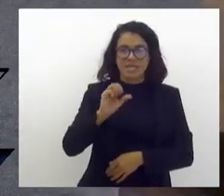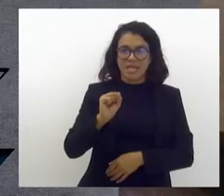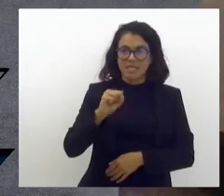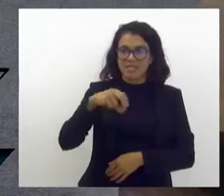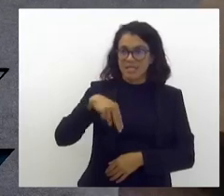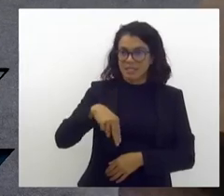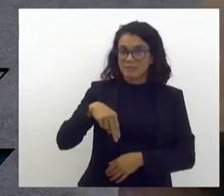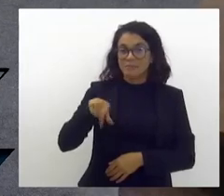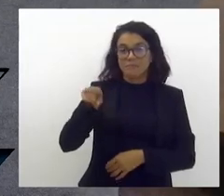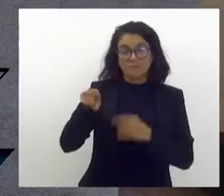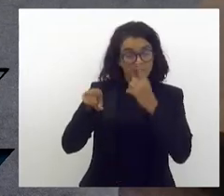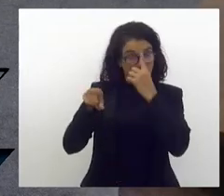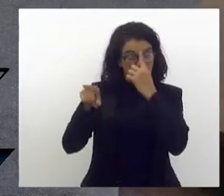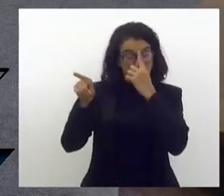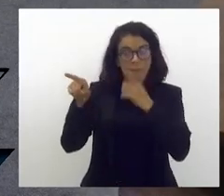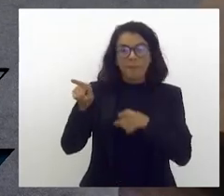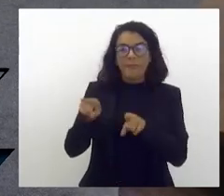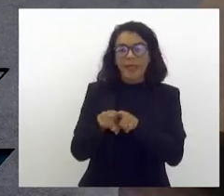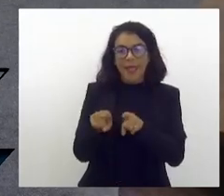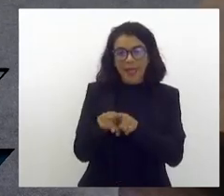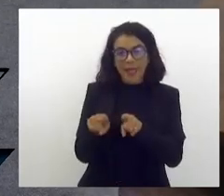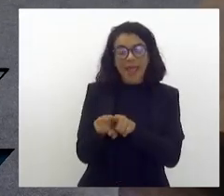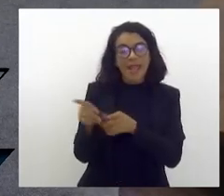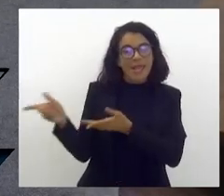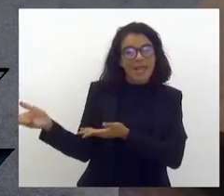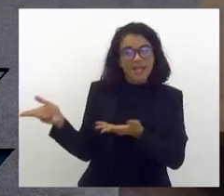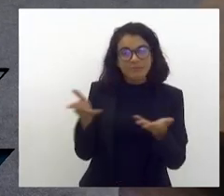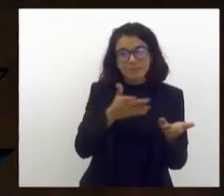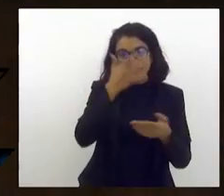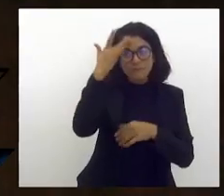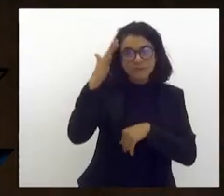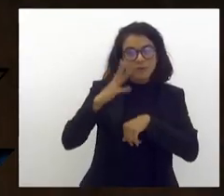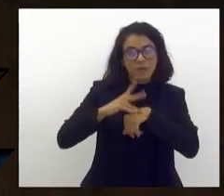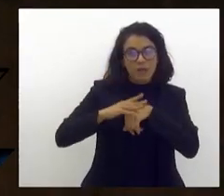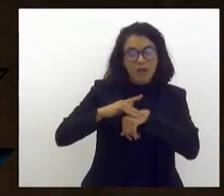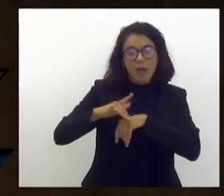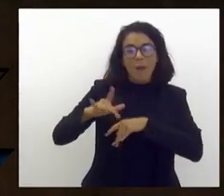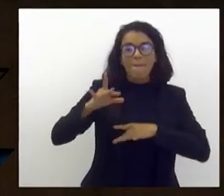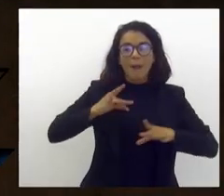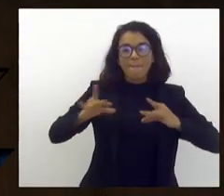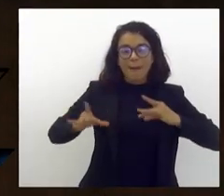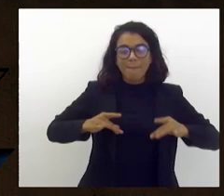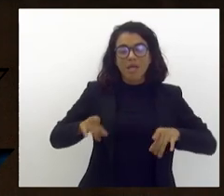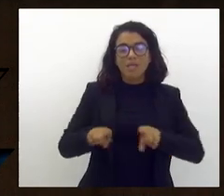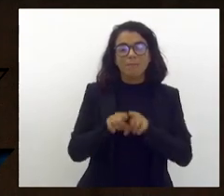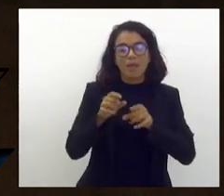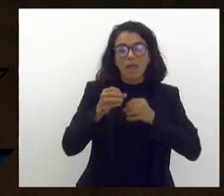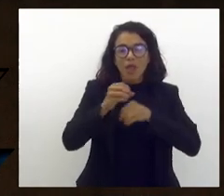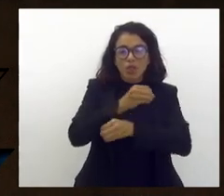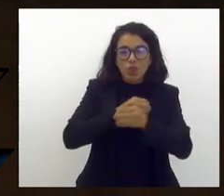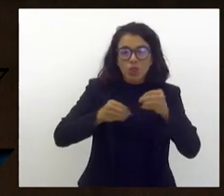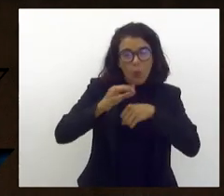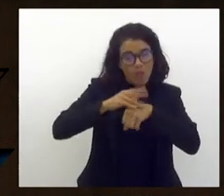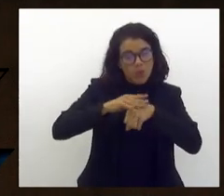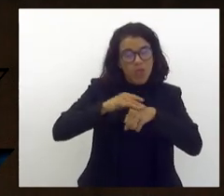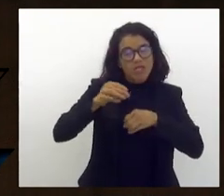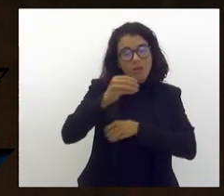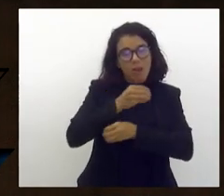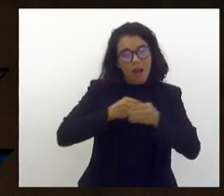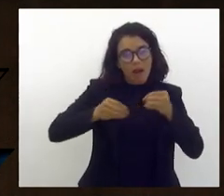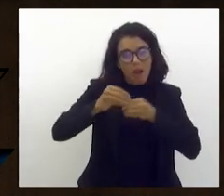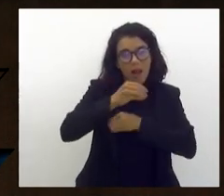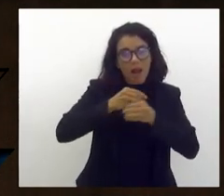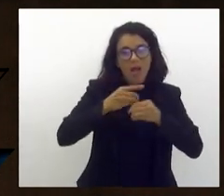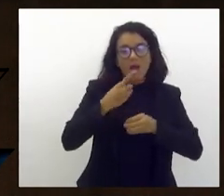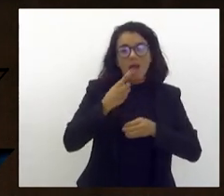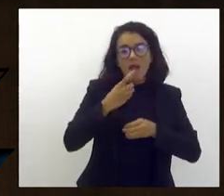Calheiros, ele recebeu os leucopênicos da CSN, as pessoas que contraíram leucopenia, que é uma doença da exposição